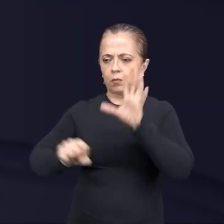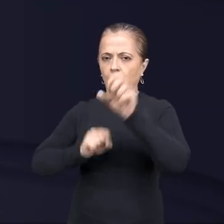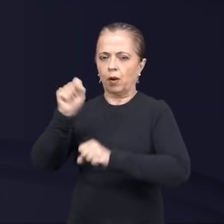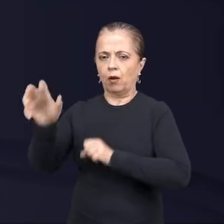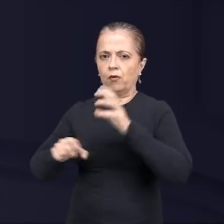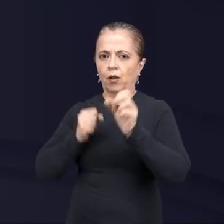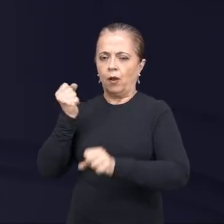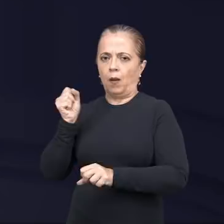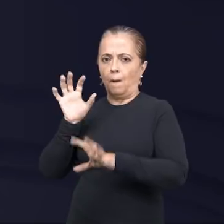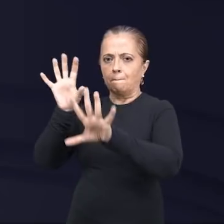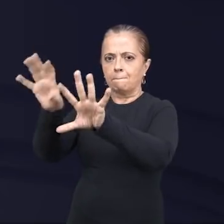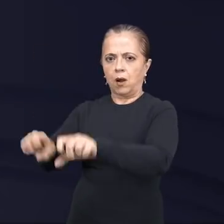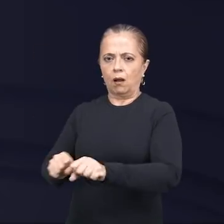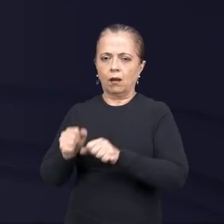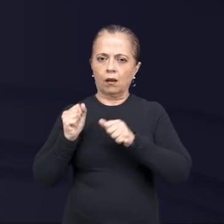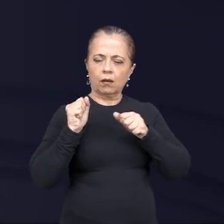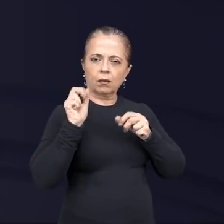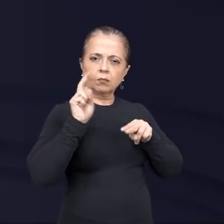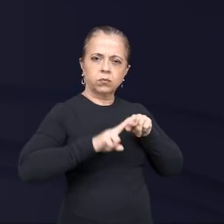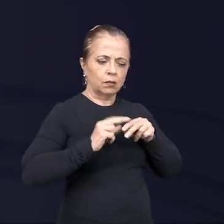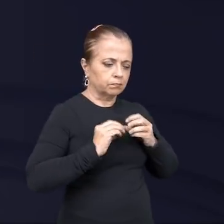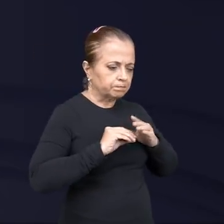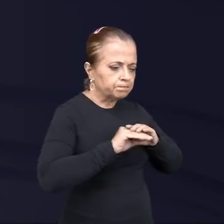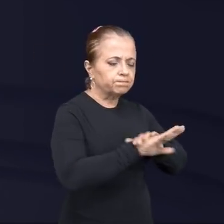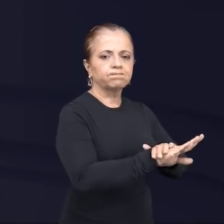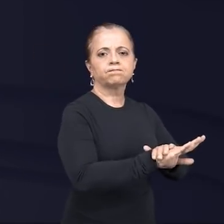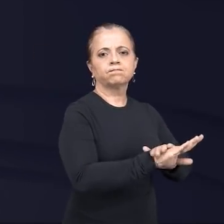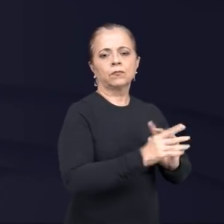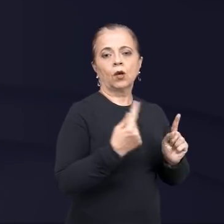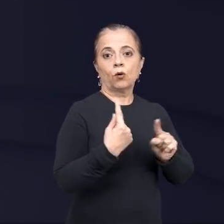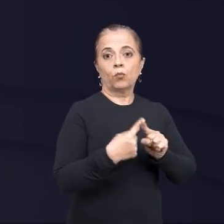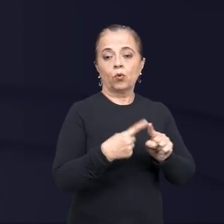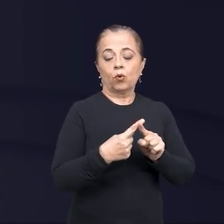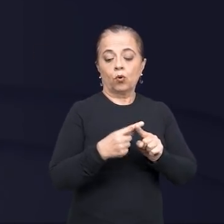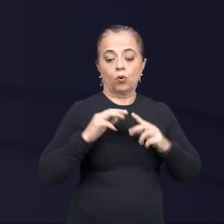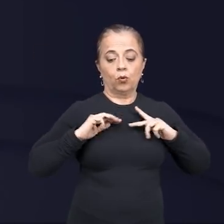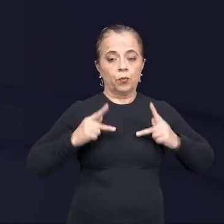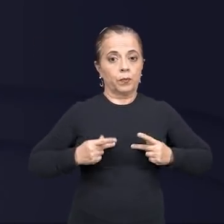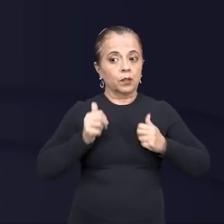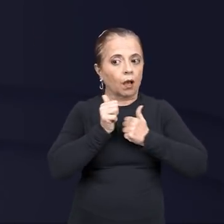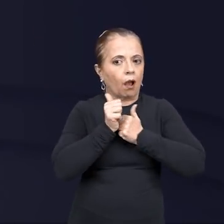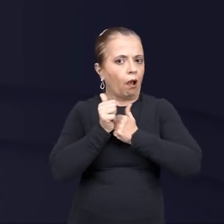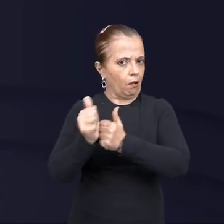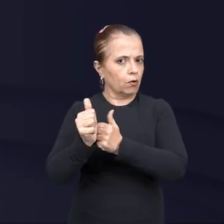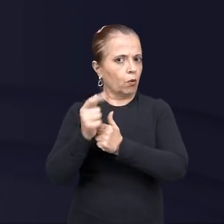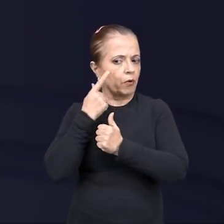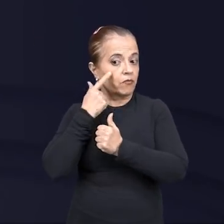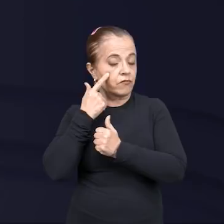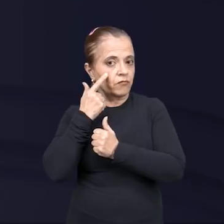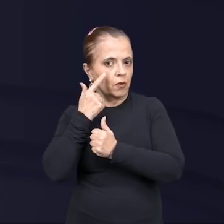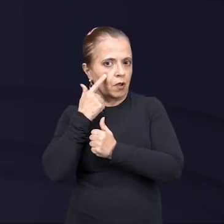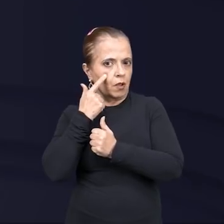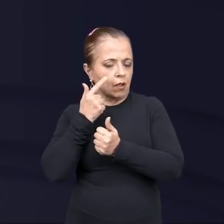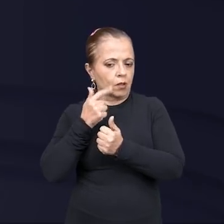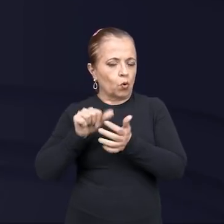Esse inquérito vem pela primeira vez ao Ministério Público, embora o Ministério Público estivesse acompanhando essa investigação desde o primeiro